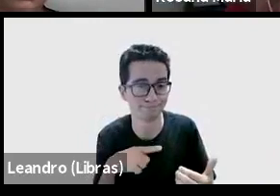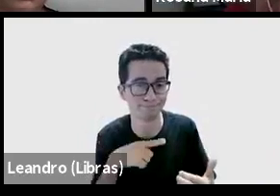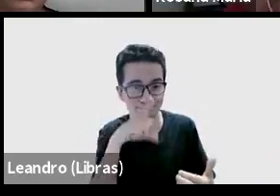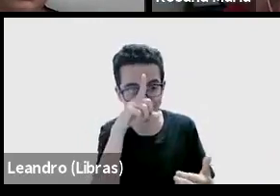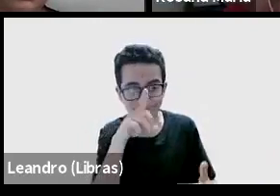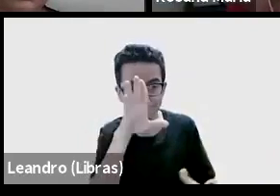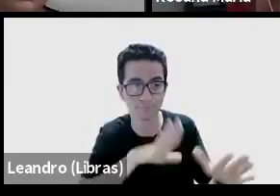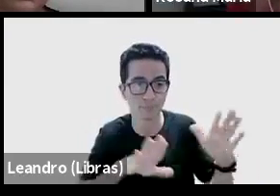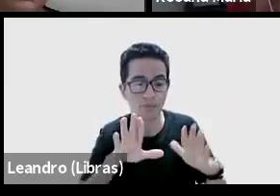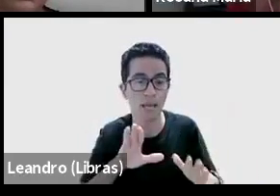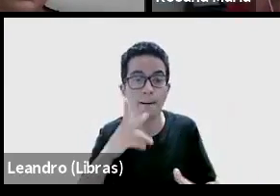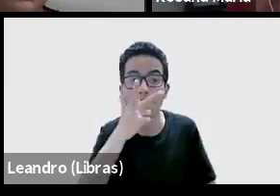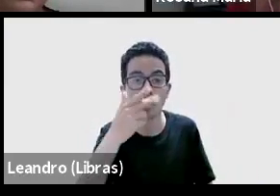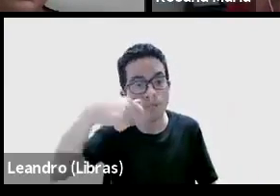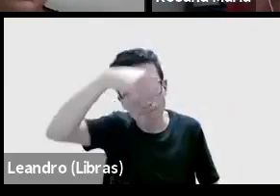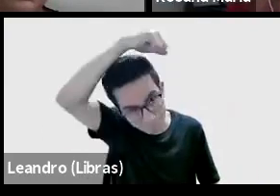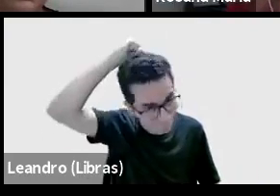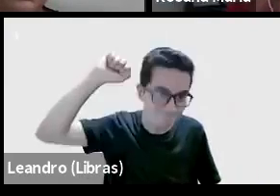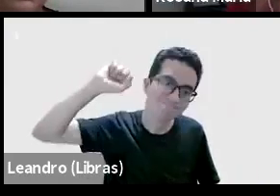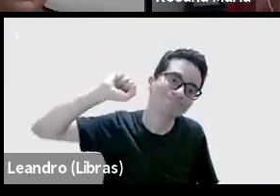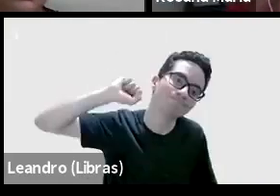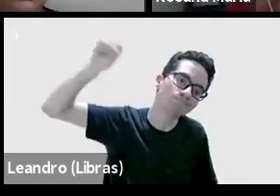uma corda no pescoço, né?